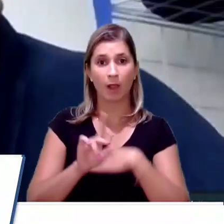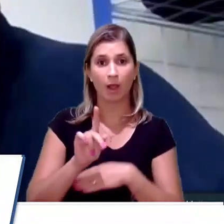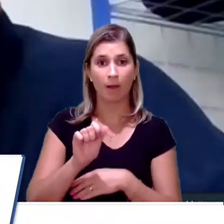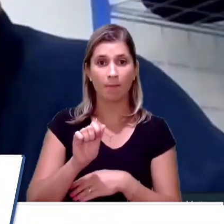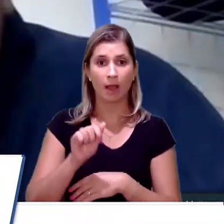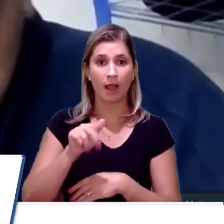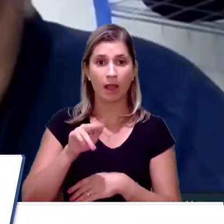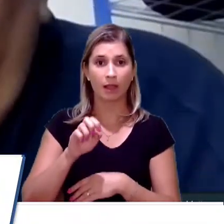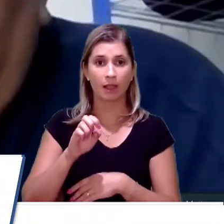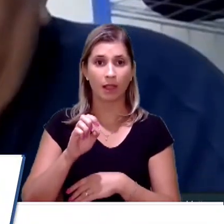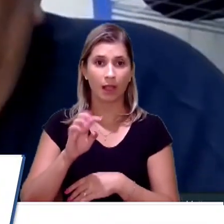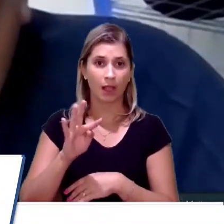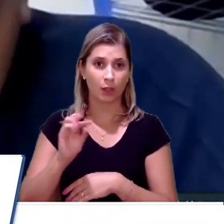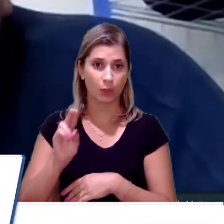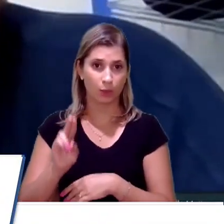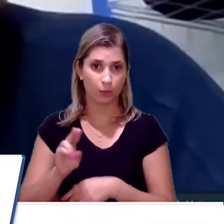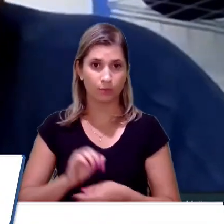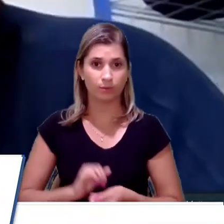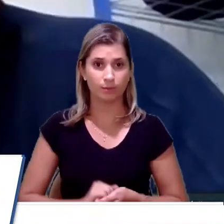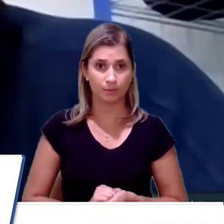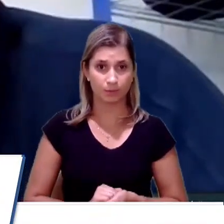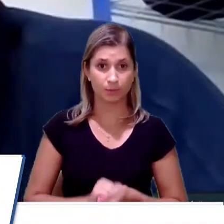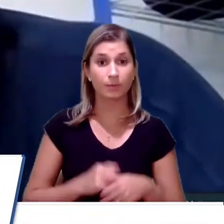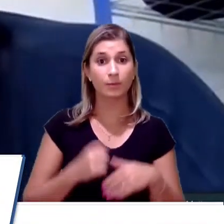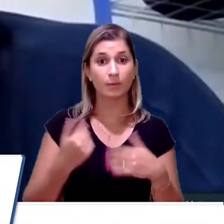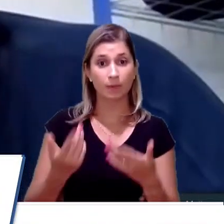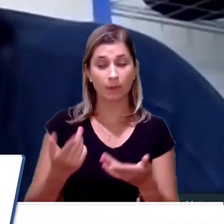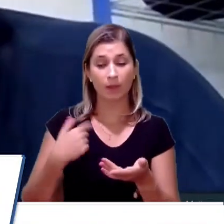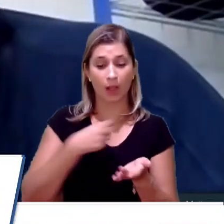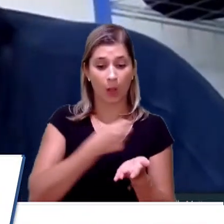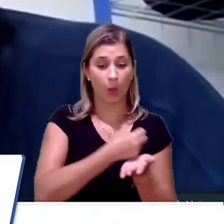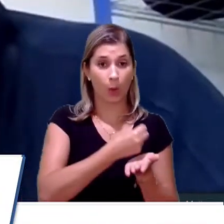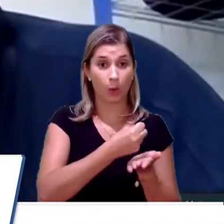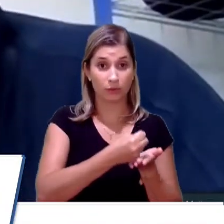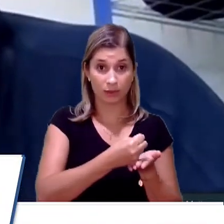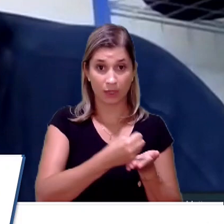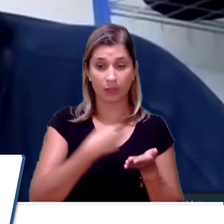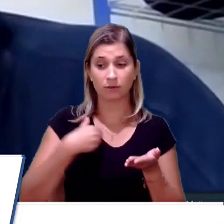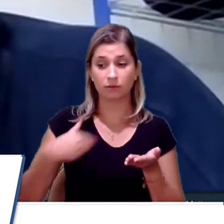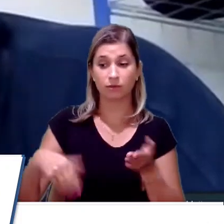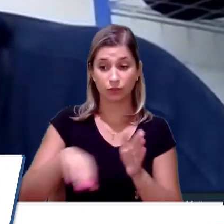Figurante. Então, esse contrato, quando veio para nós,